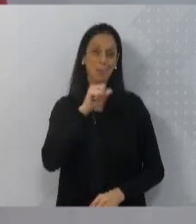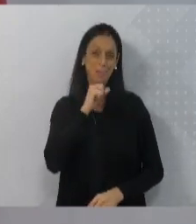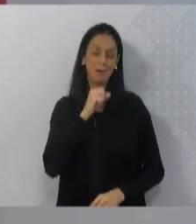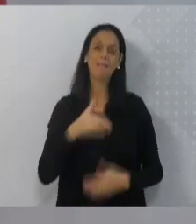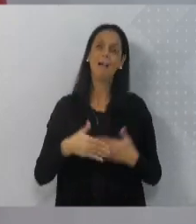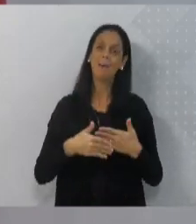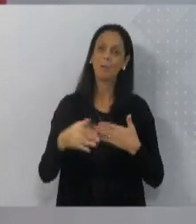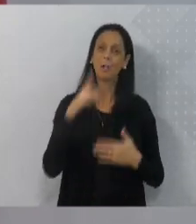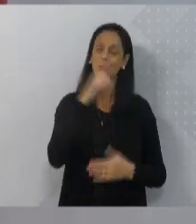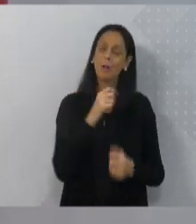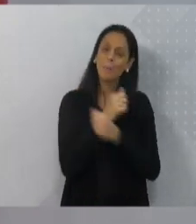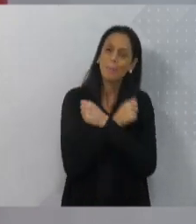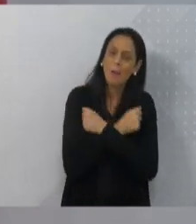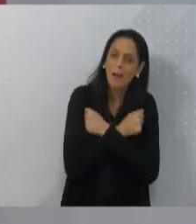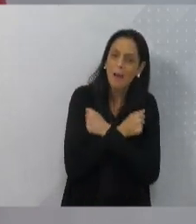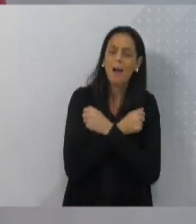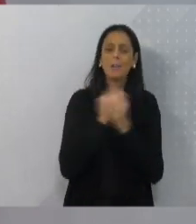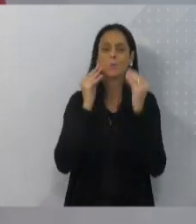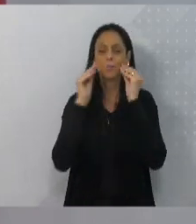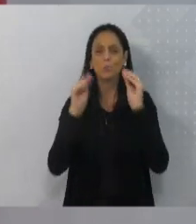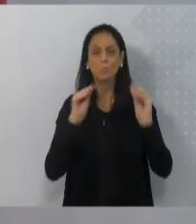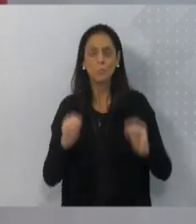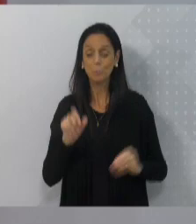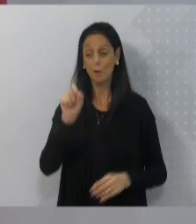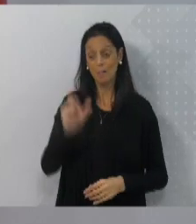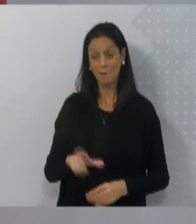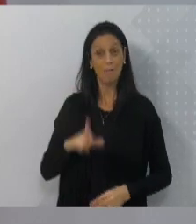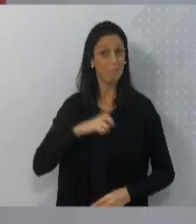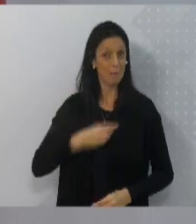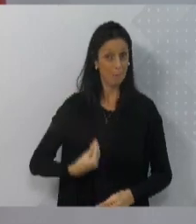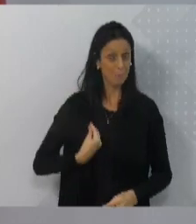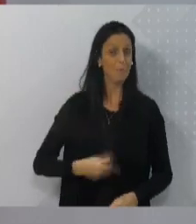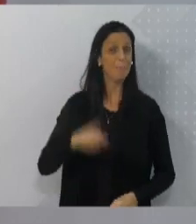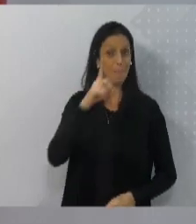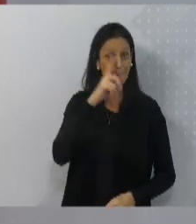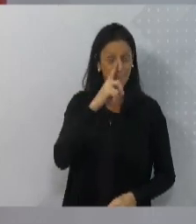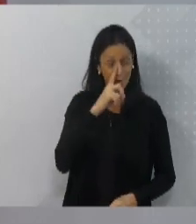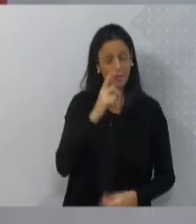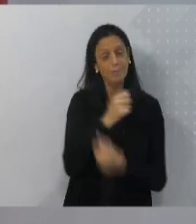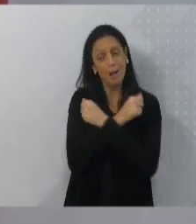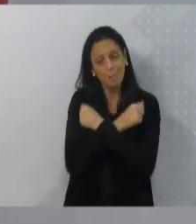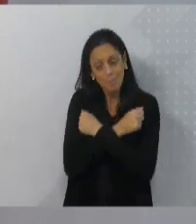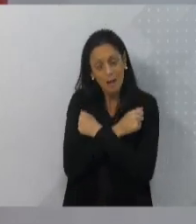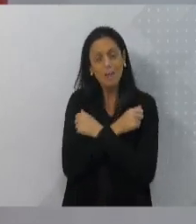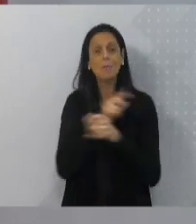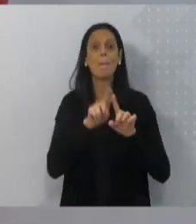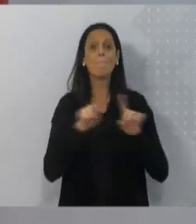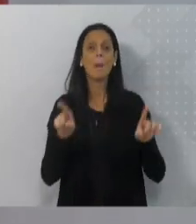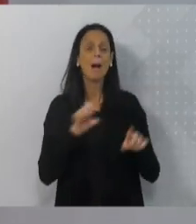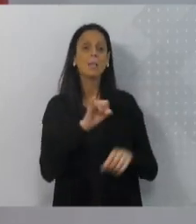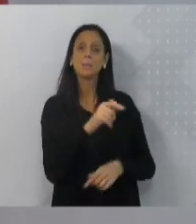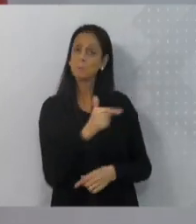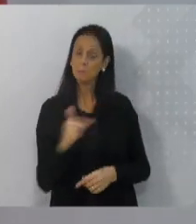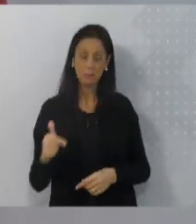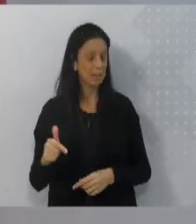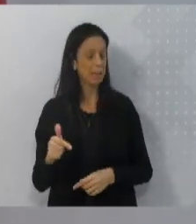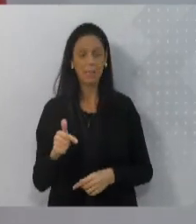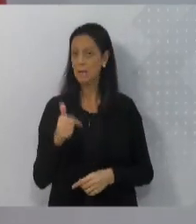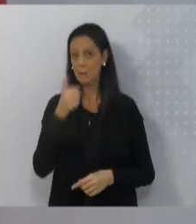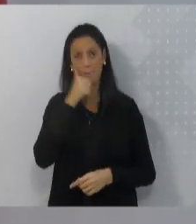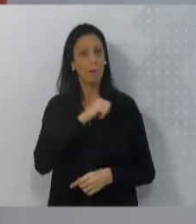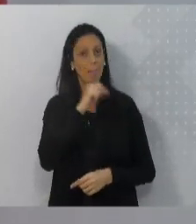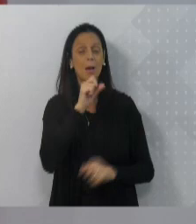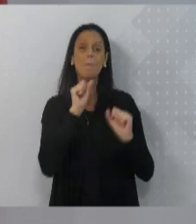um beijo, né, para quem tem mãe é importante também, para quem não tem, dá um abraço, né, na sogra, importante essa